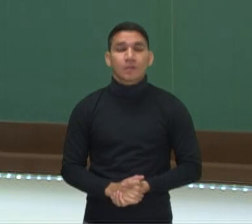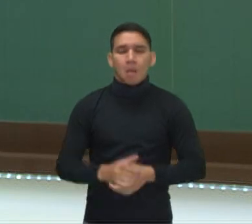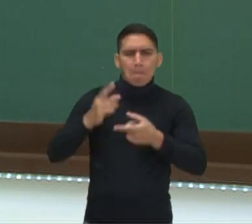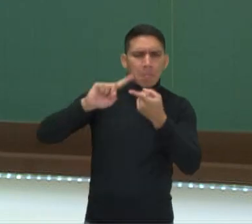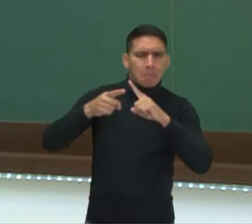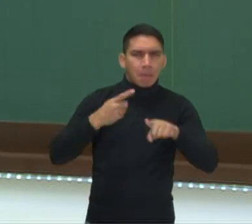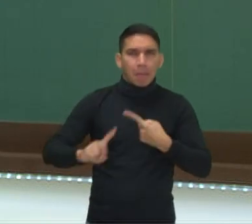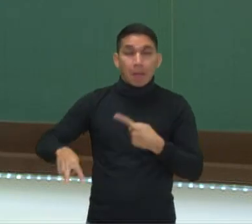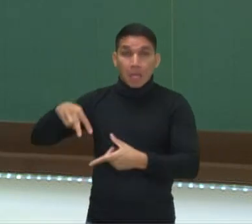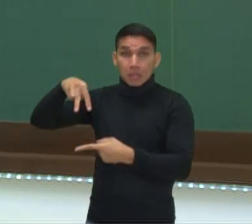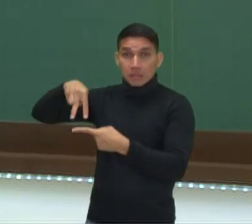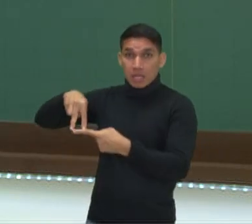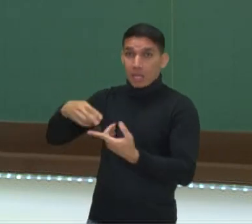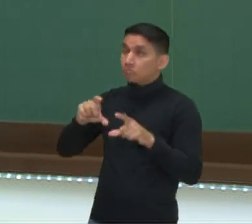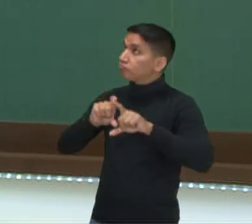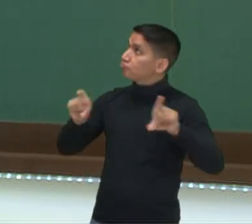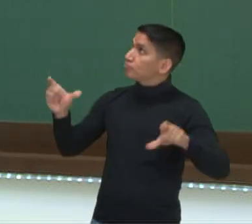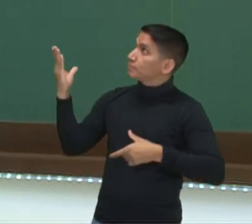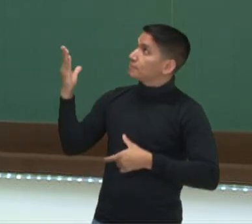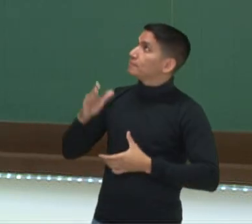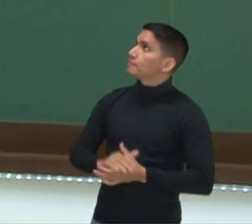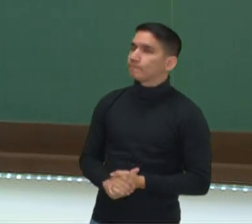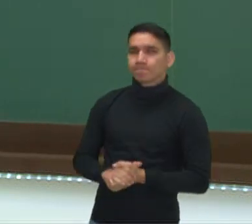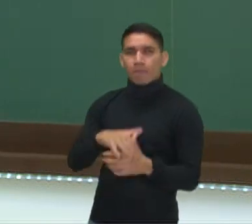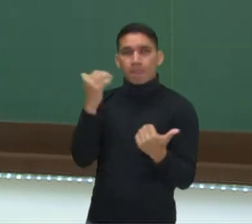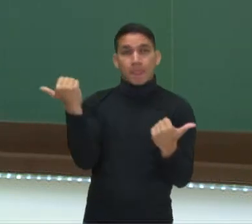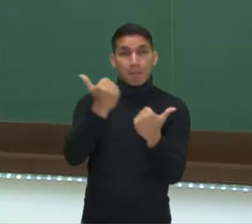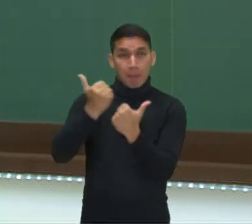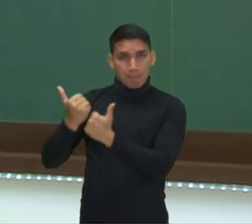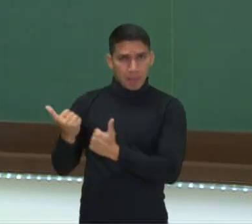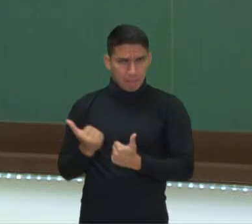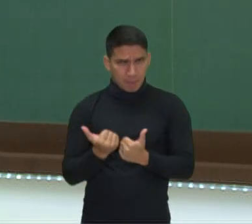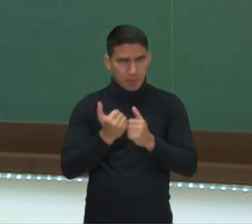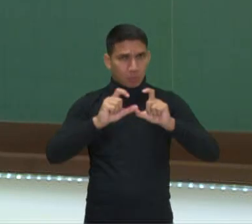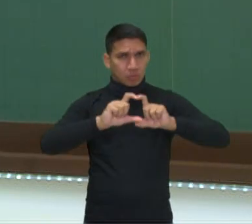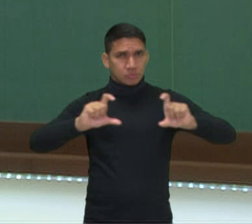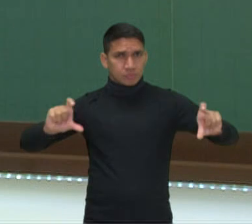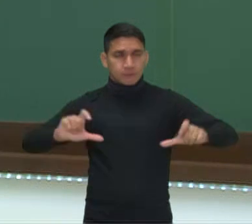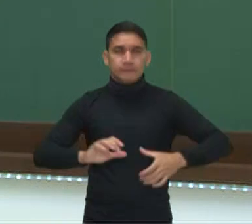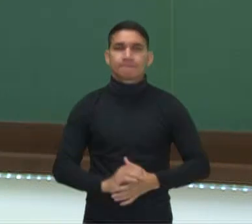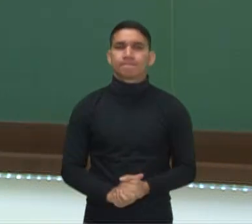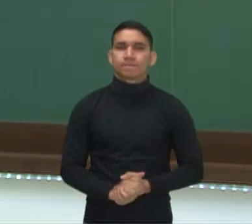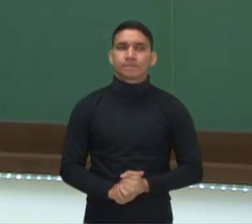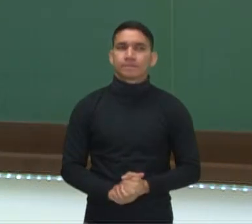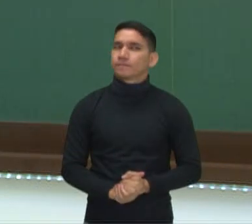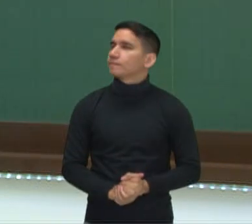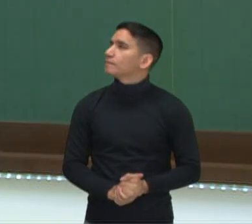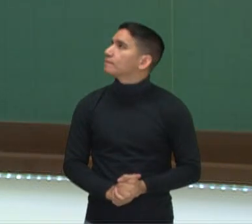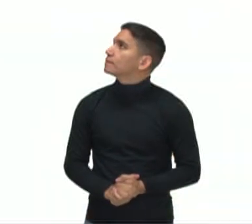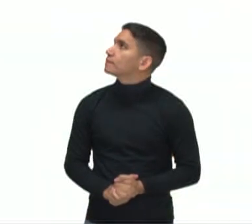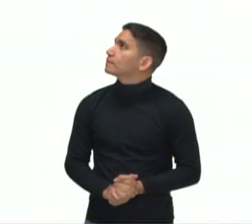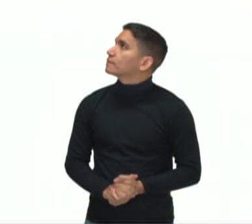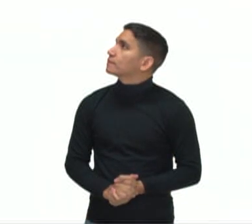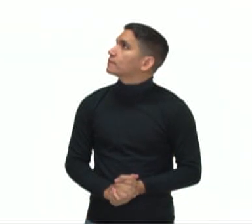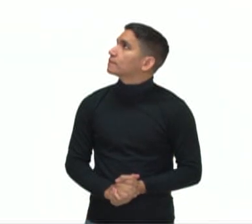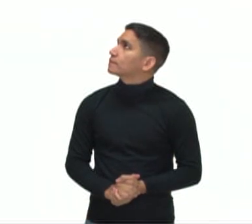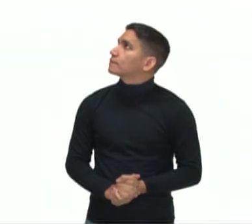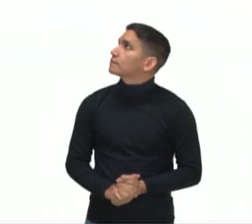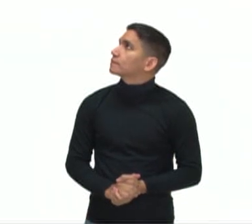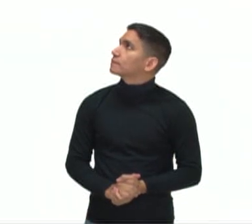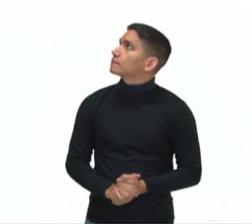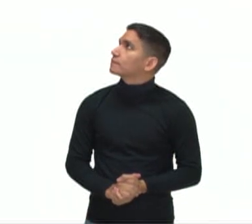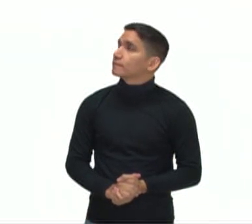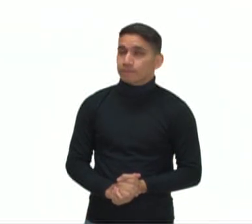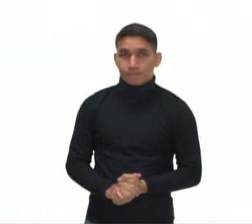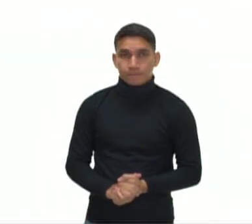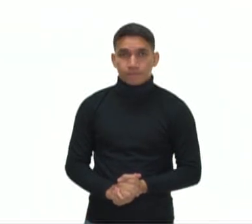Calculando o delta, o nosso discriminante, B ao quadrado menos 4AC. Entre parênteses, né,